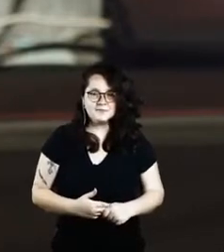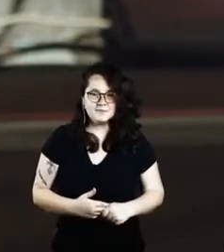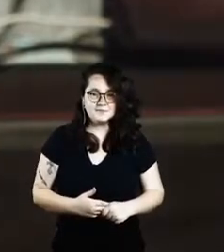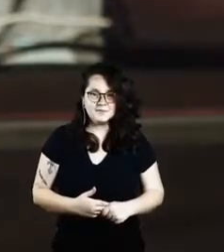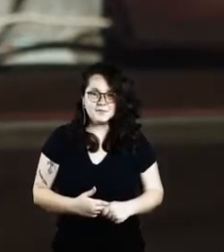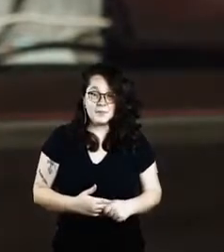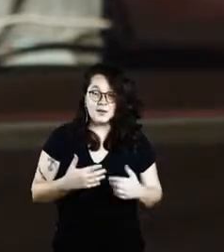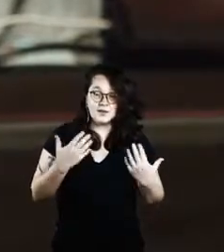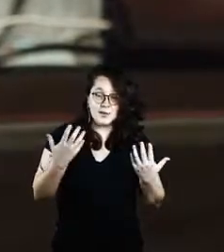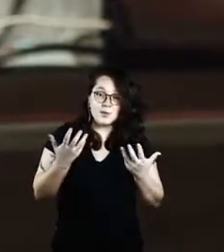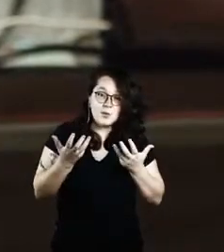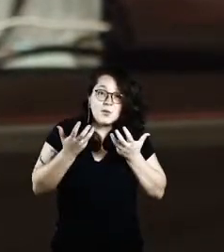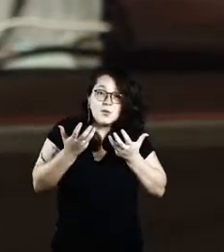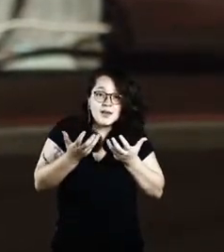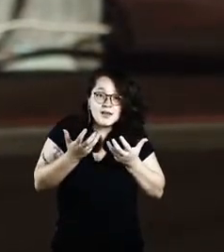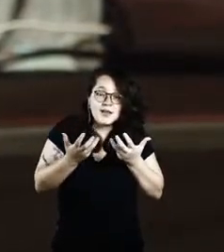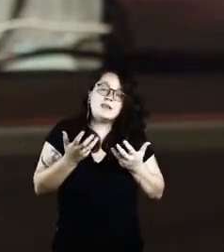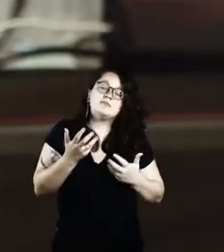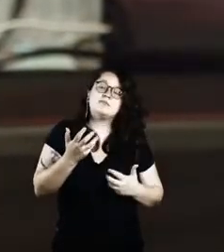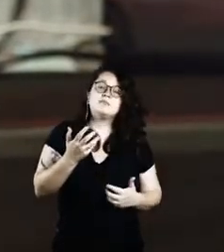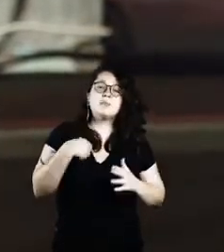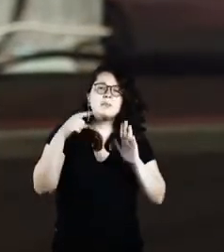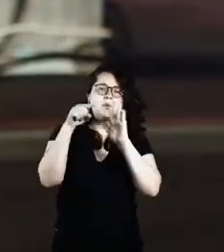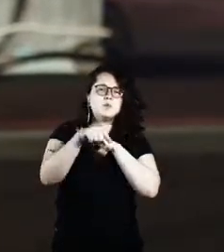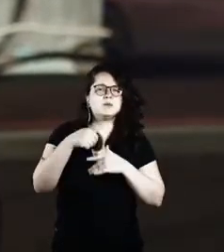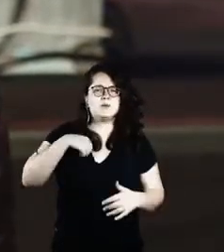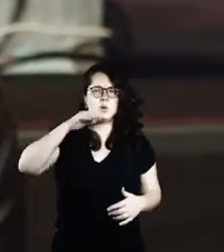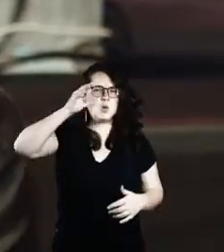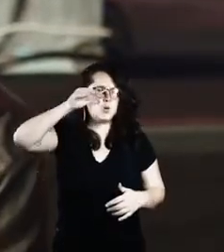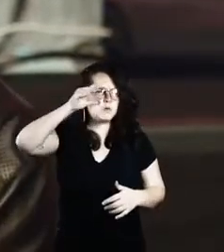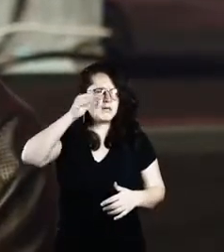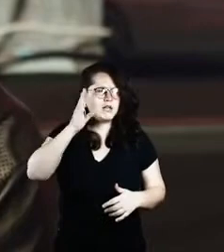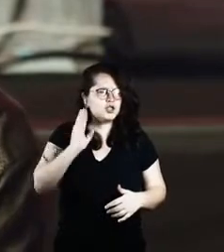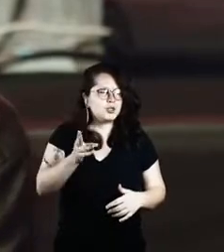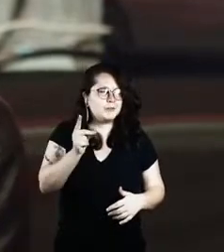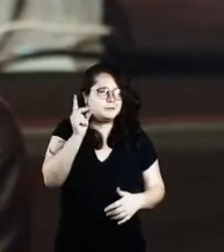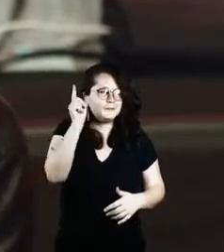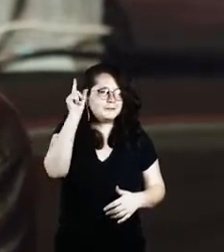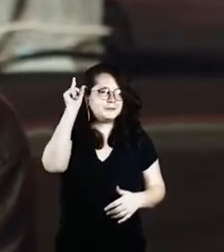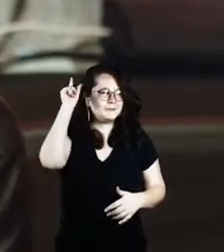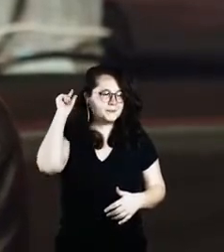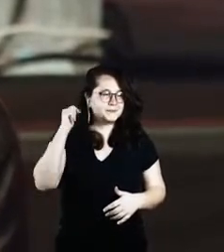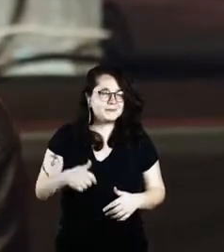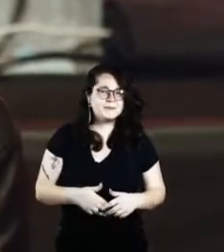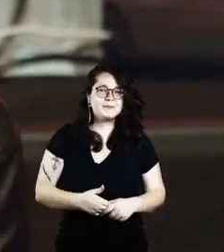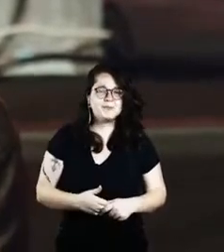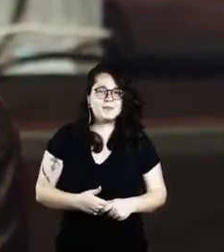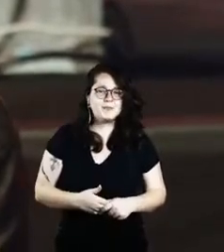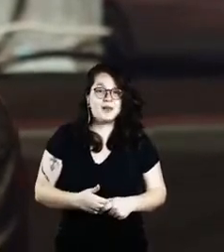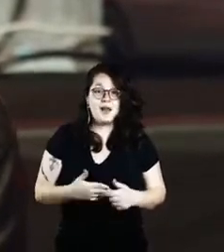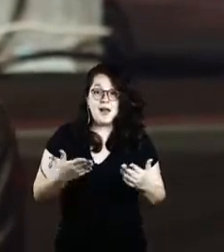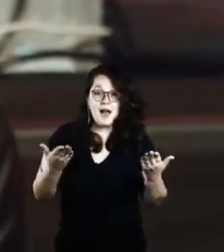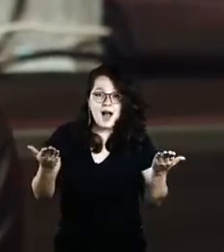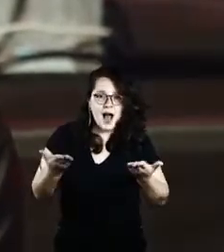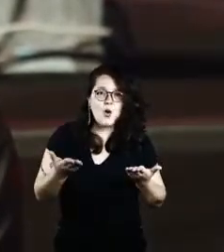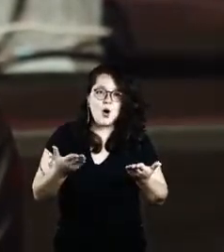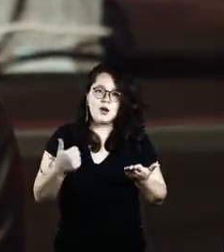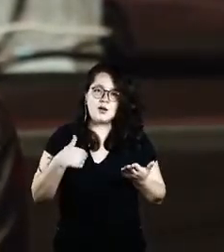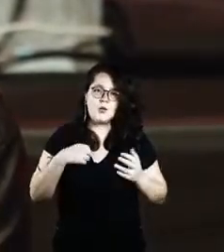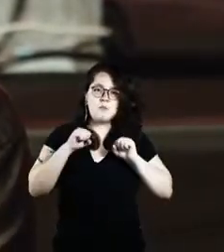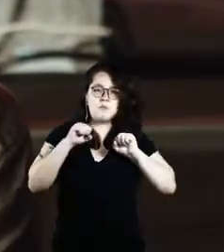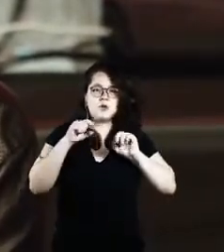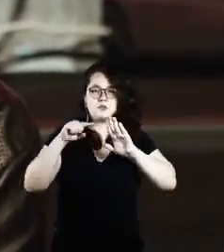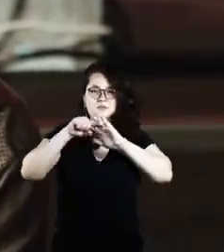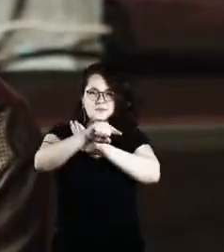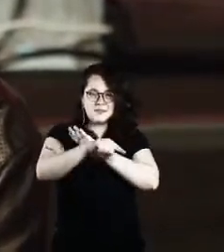Eu queria te perguntar, isso é uma curiosidade minha, de muito tempo já, mas agora estou tendo essa oportunidade.